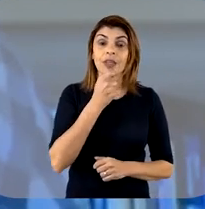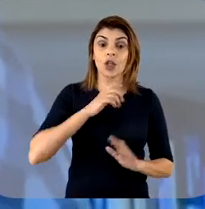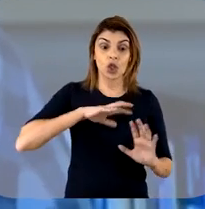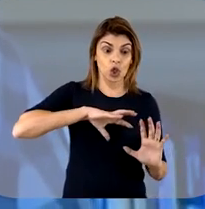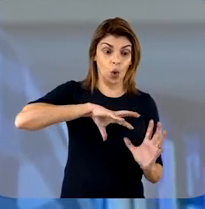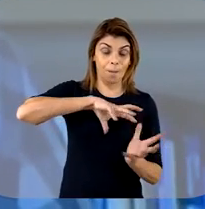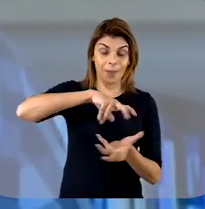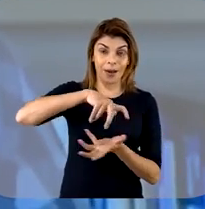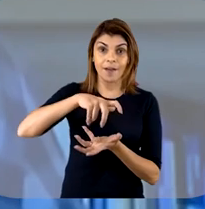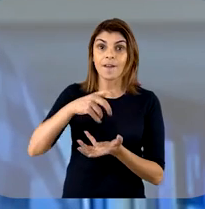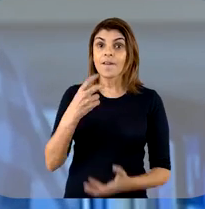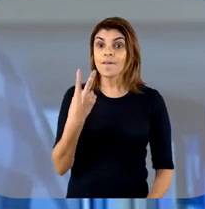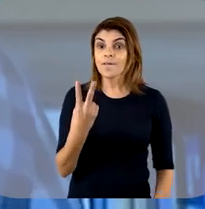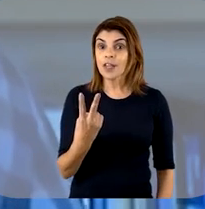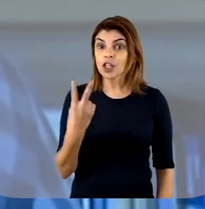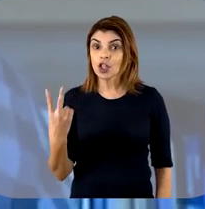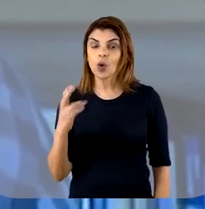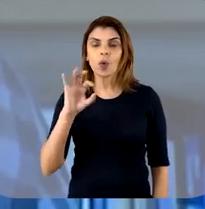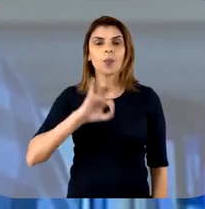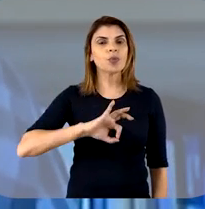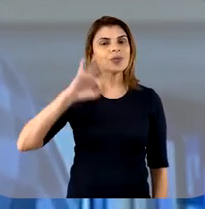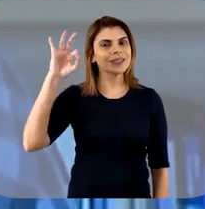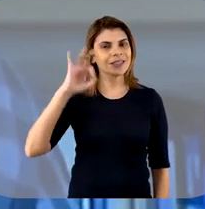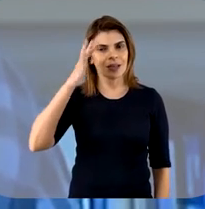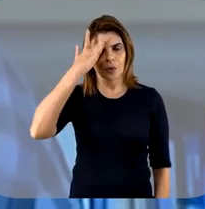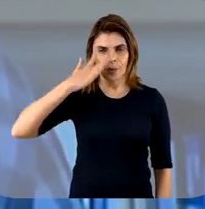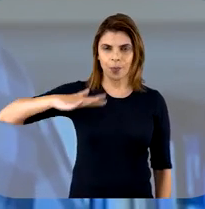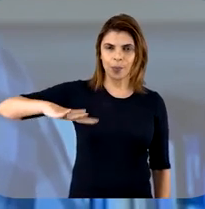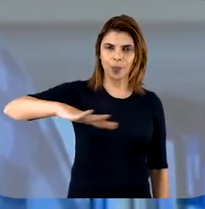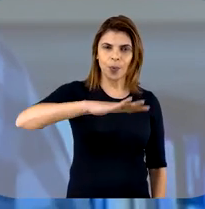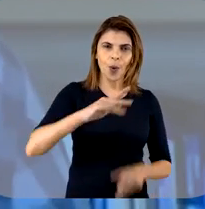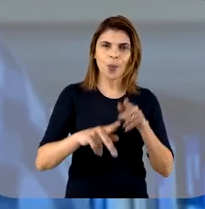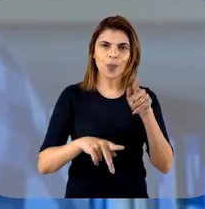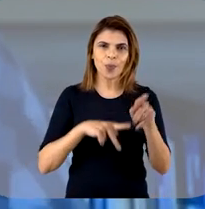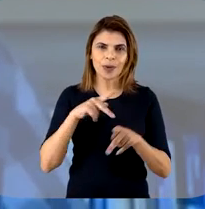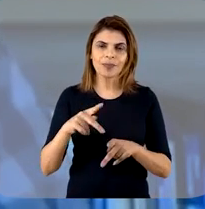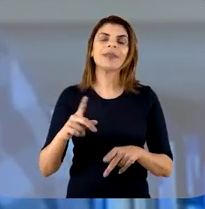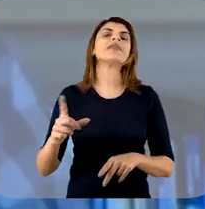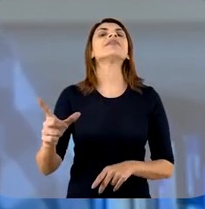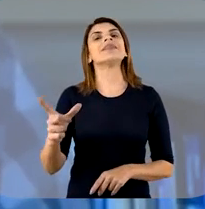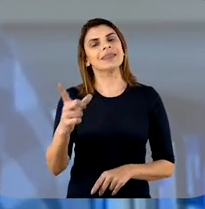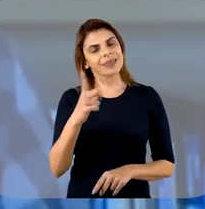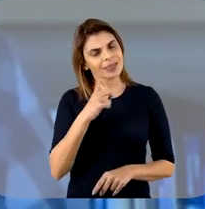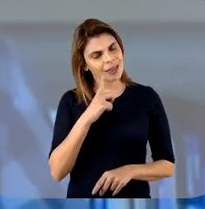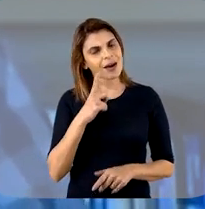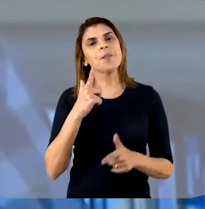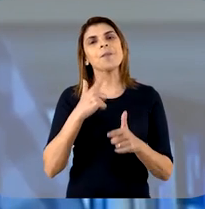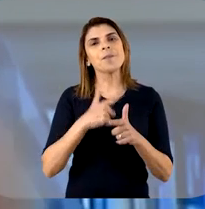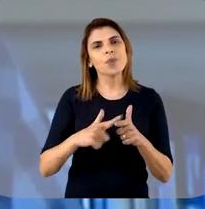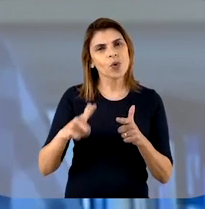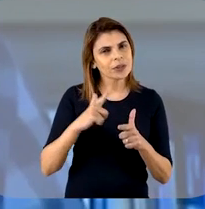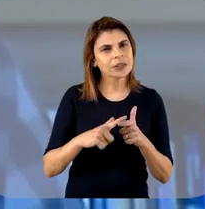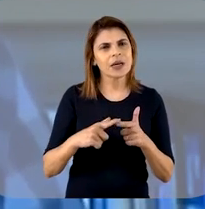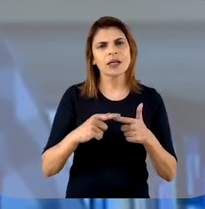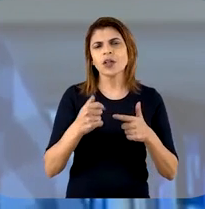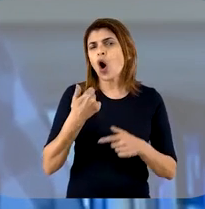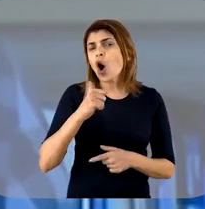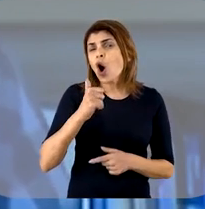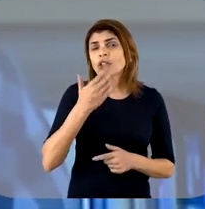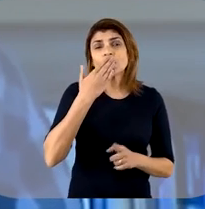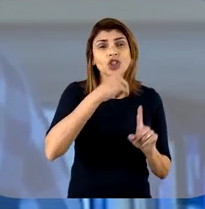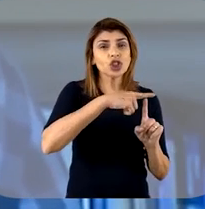planeta, cerca de 22% da população possui comorbidades, 11 tipos de